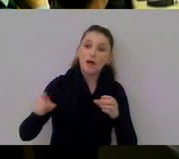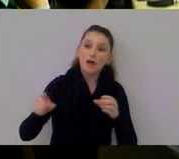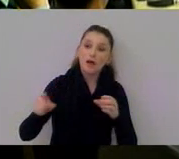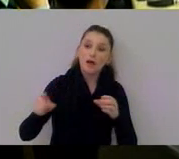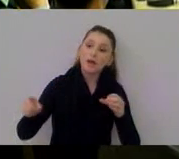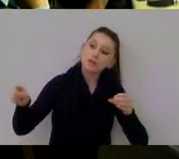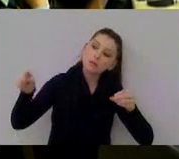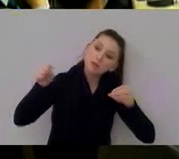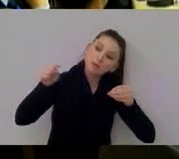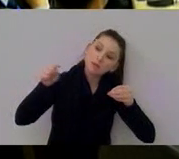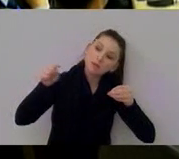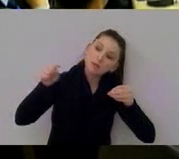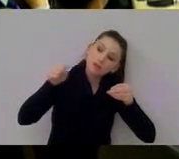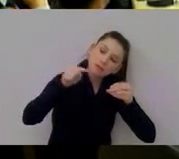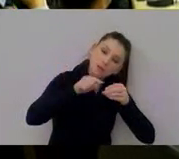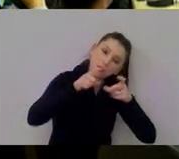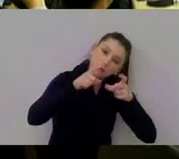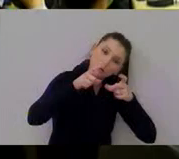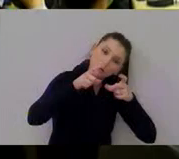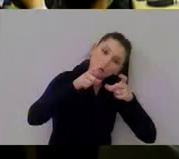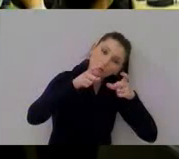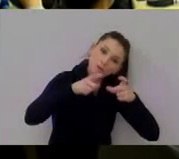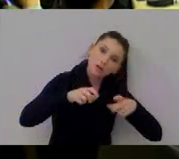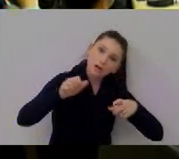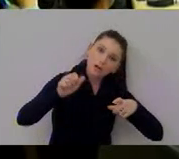Ana Maria, a pedido